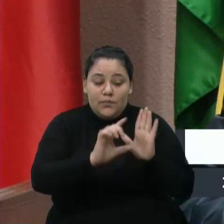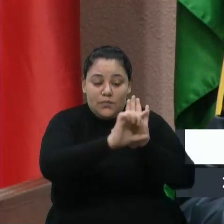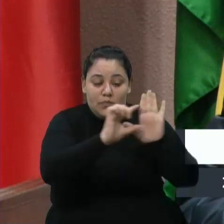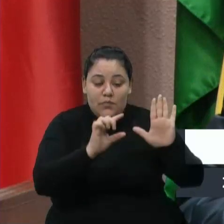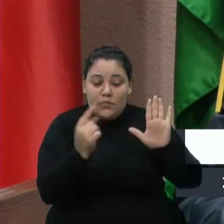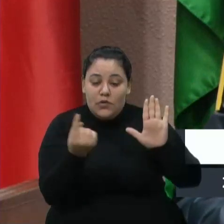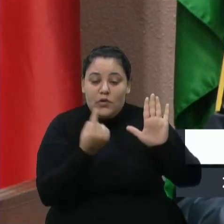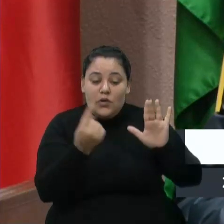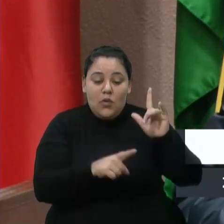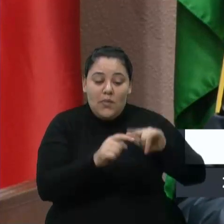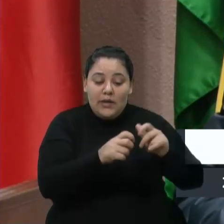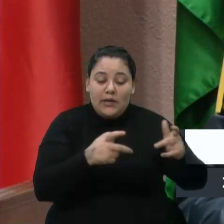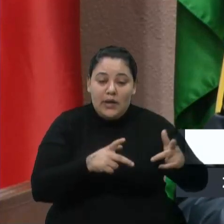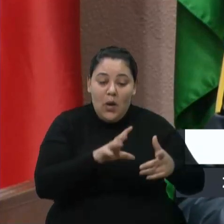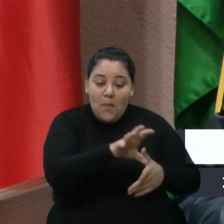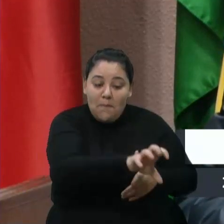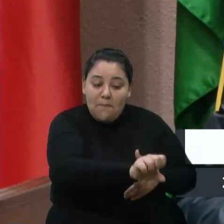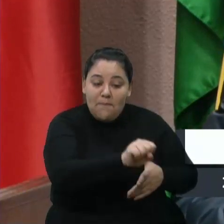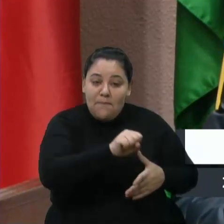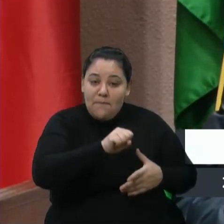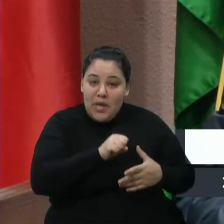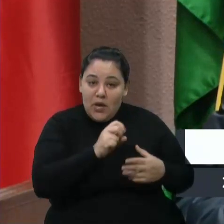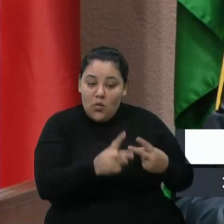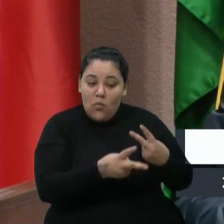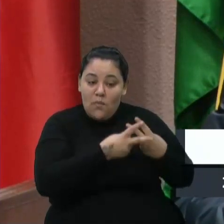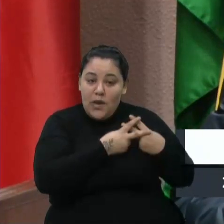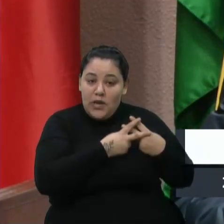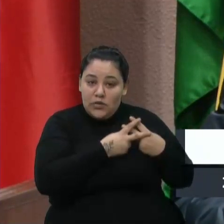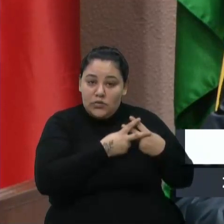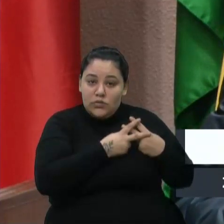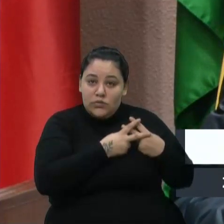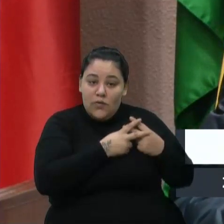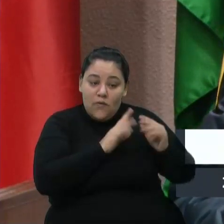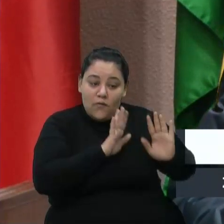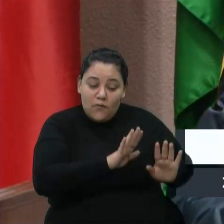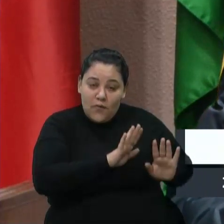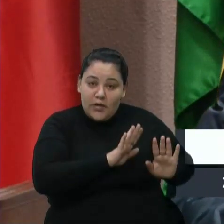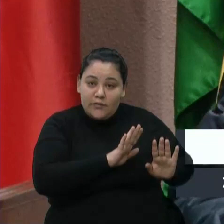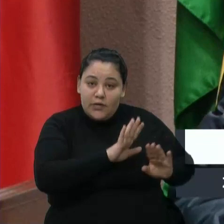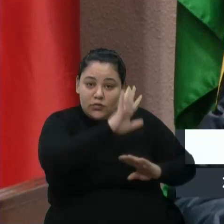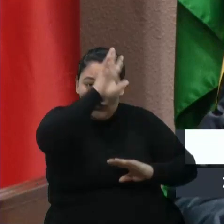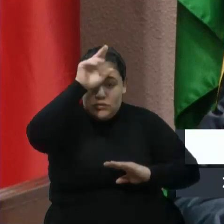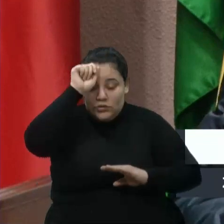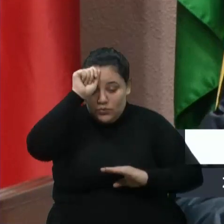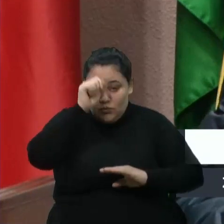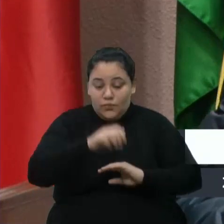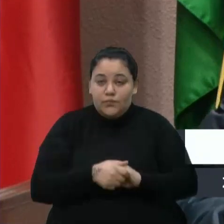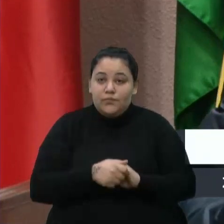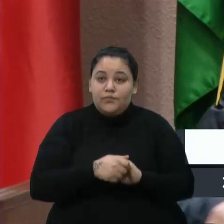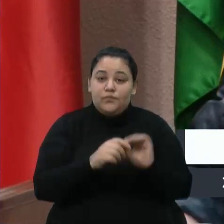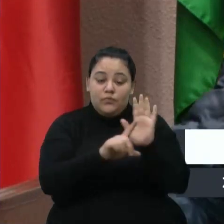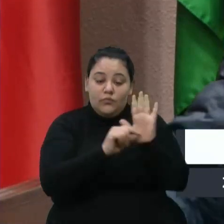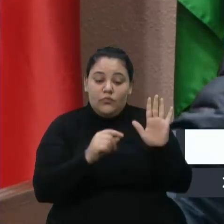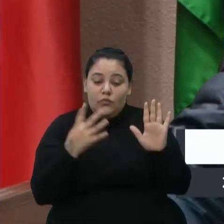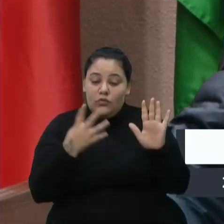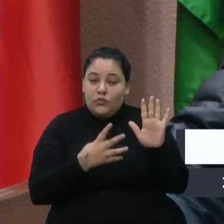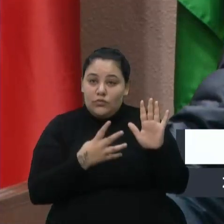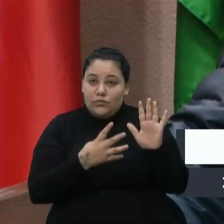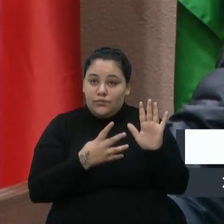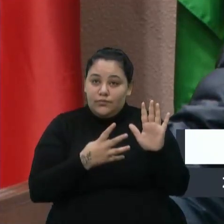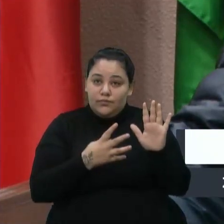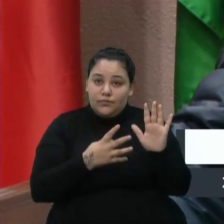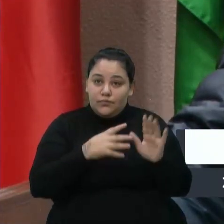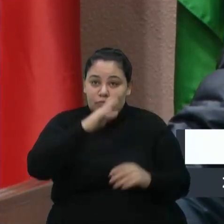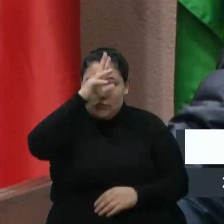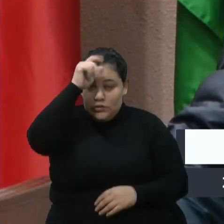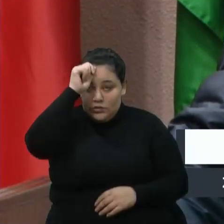material apreendido ficará à disposição da municipalidade. Artigo 4º. Fica o município de Caxias do Sul, por meio dos